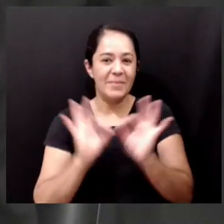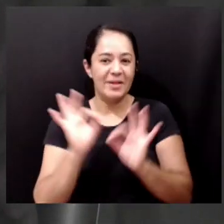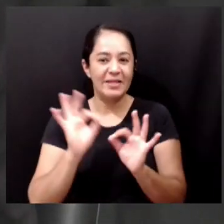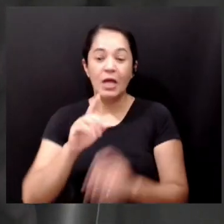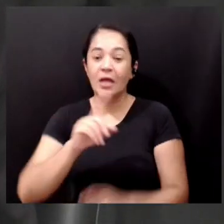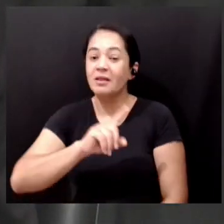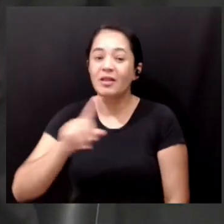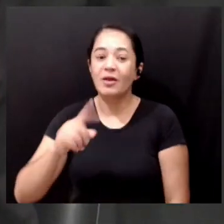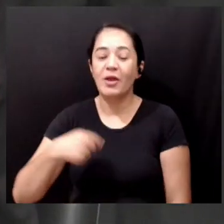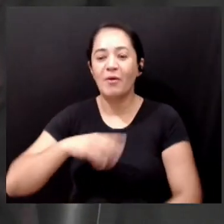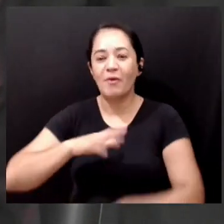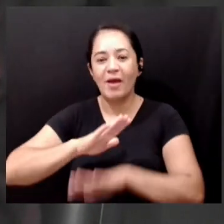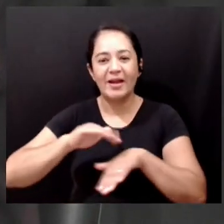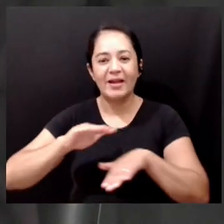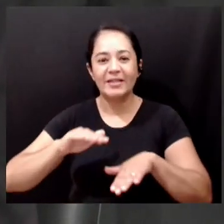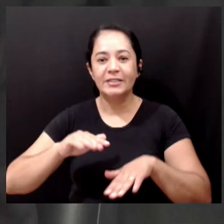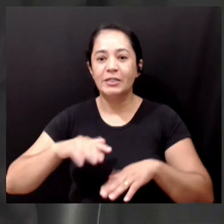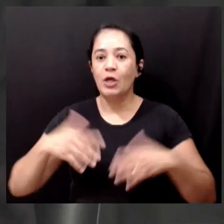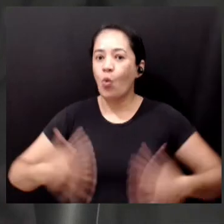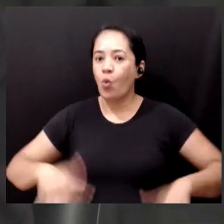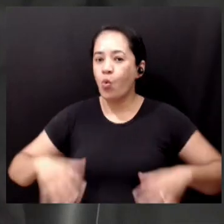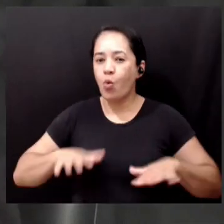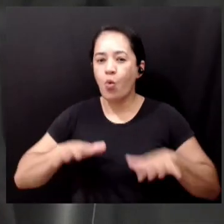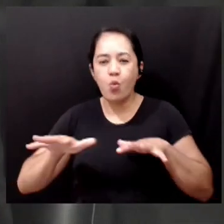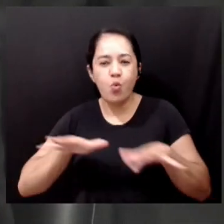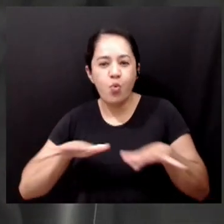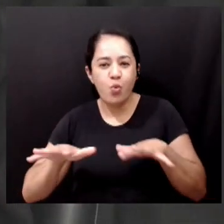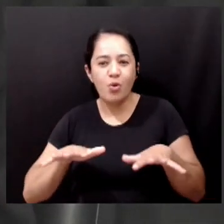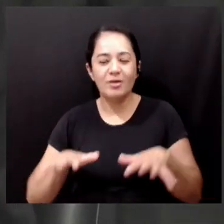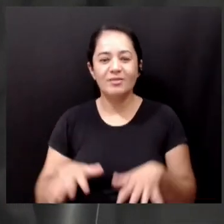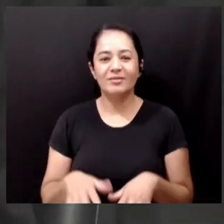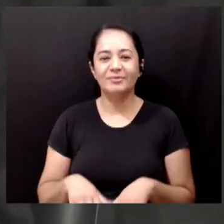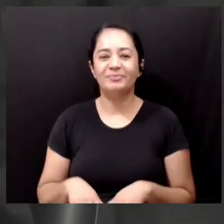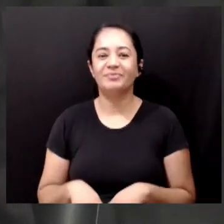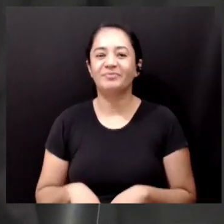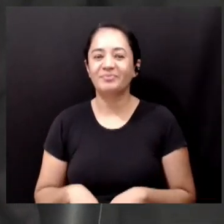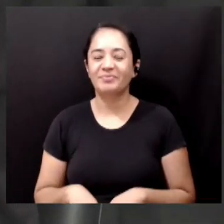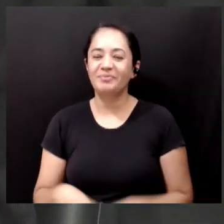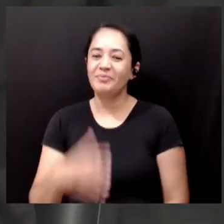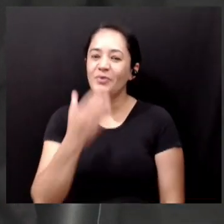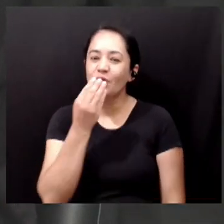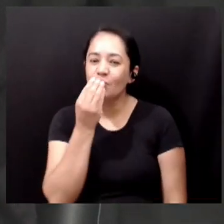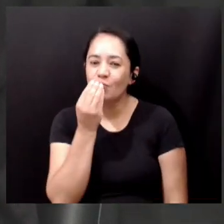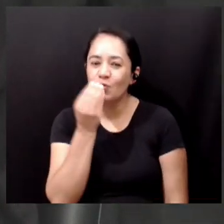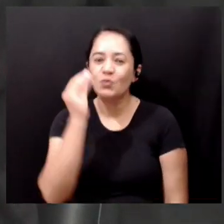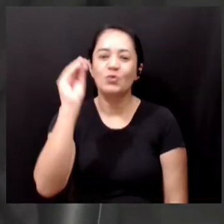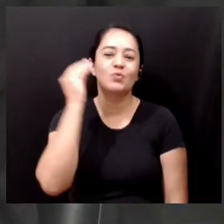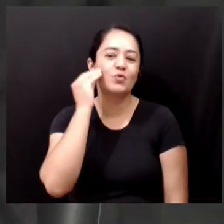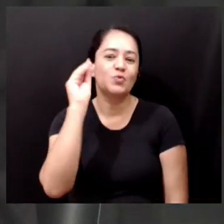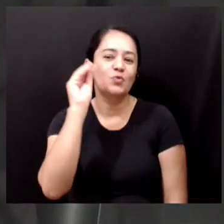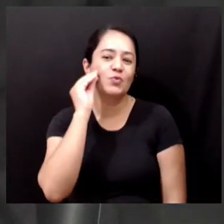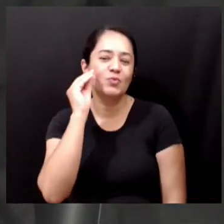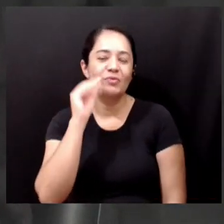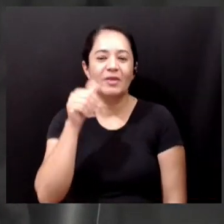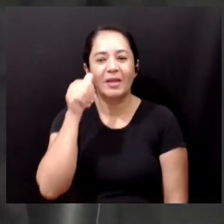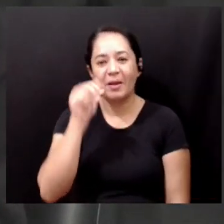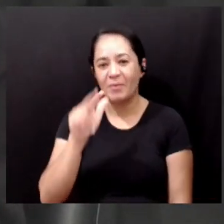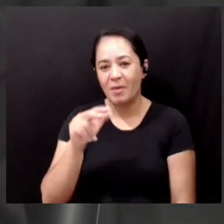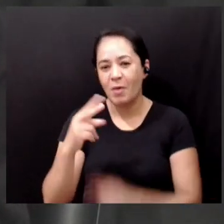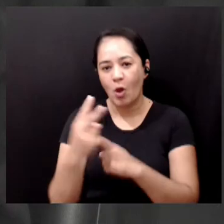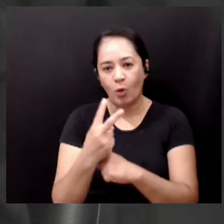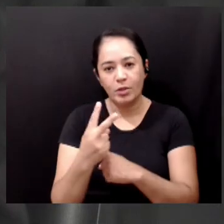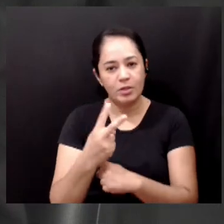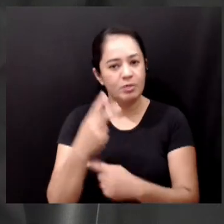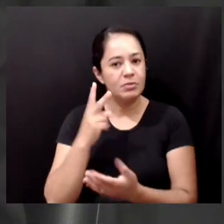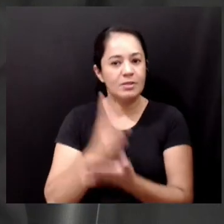muito elétrica, eu era muito agitado. E fica aqui também o meu beijo pra minha irmã também, que sempre cuida de mim. A minha irmã, essa pessoa que vocês viram